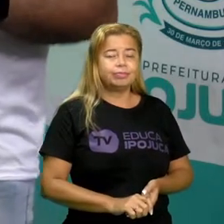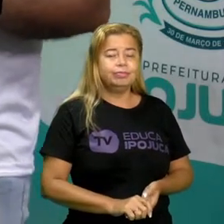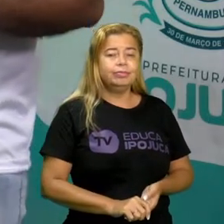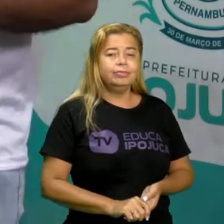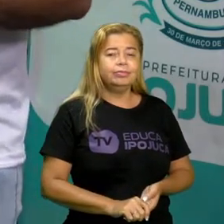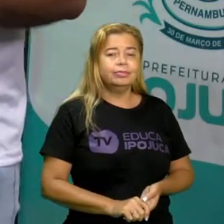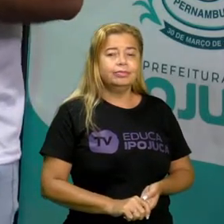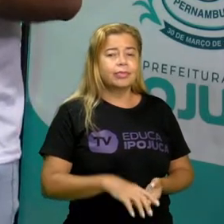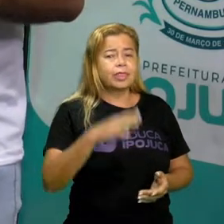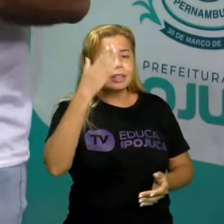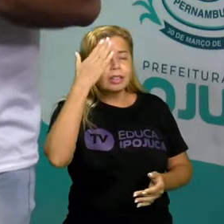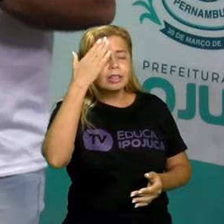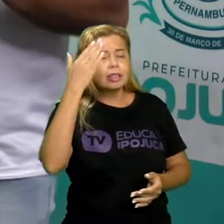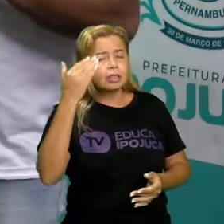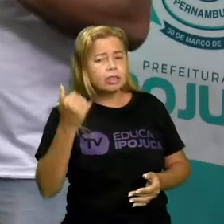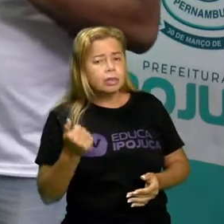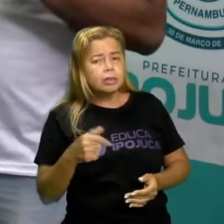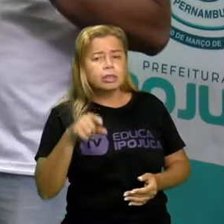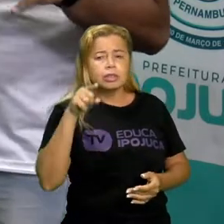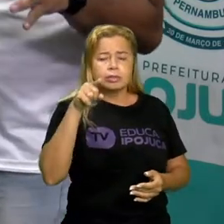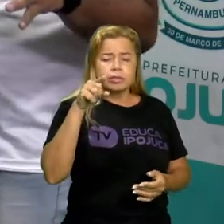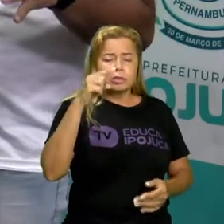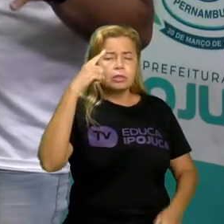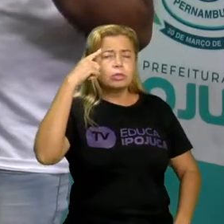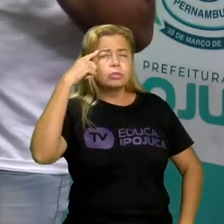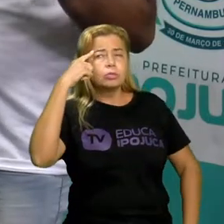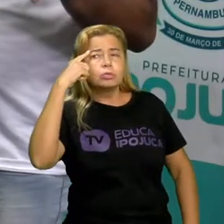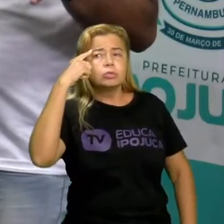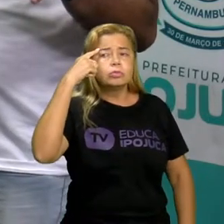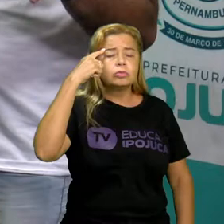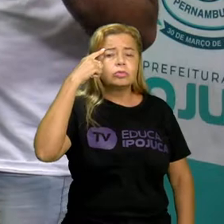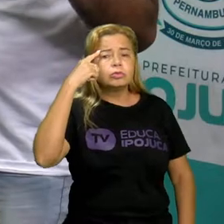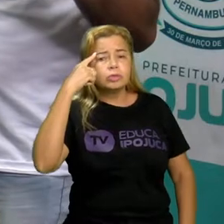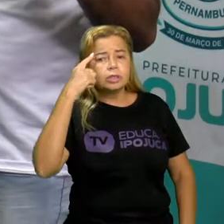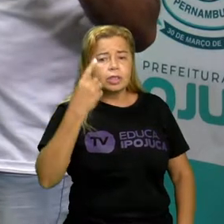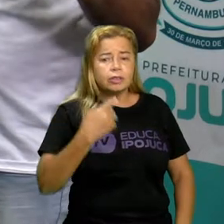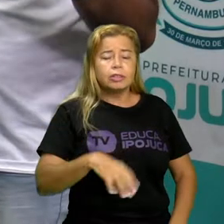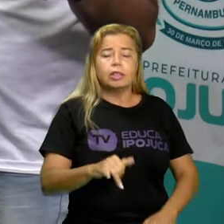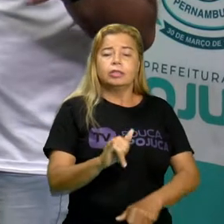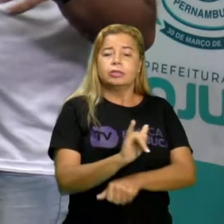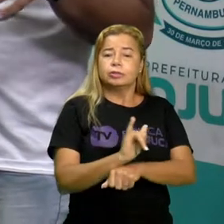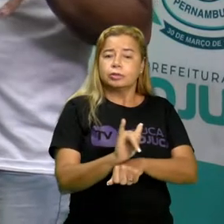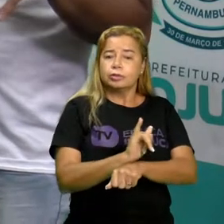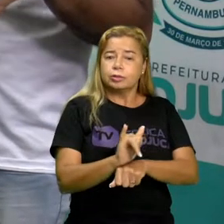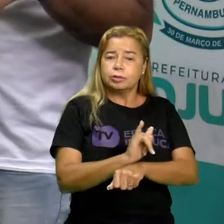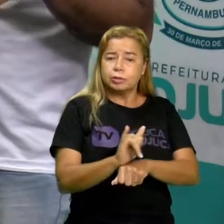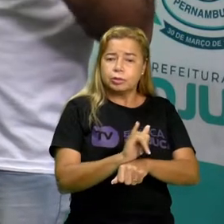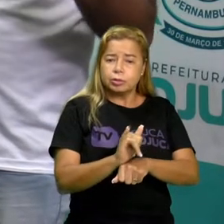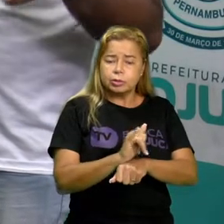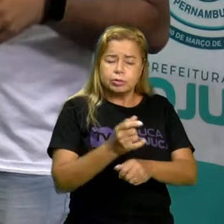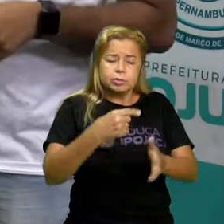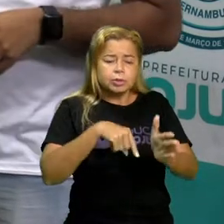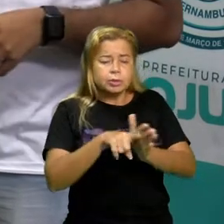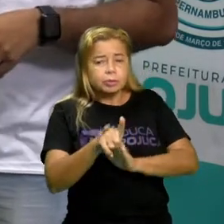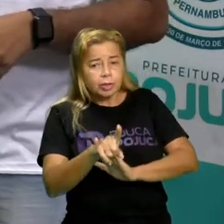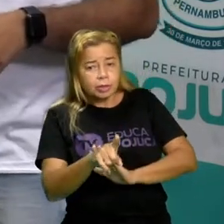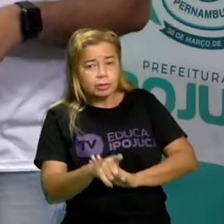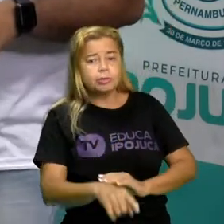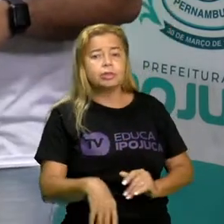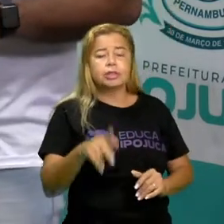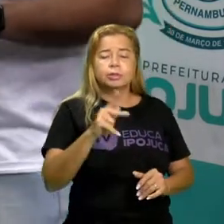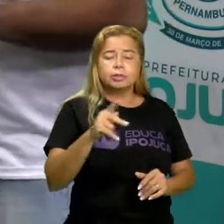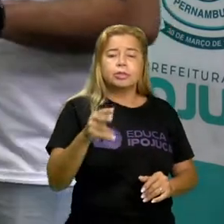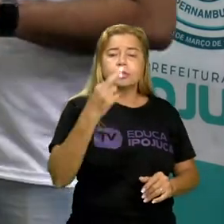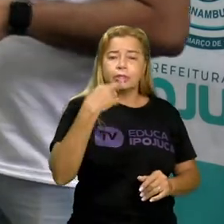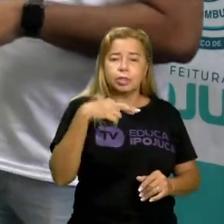sim. E lembrem, se vocês tiverem qualquer dúvida, é só ir lá no nosso canal do YouTube e coloca a sua dúvida lá que eu respondo para vocês